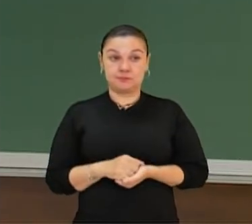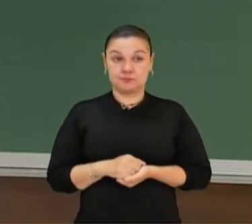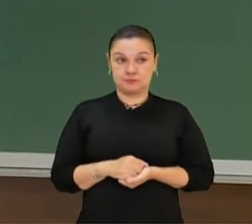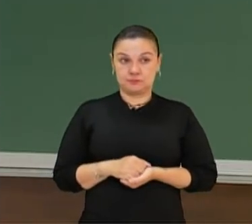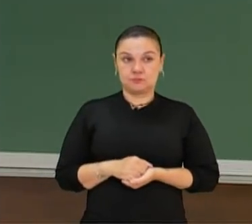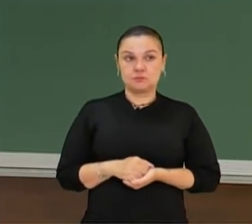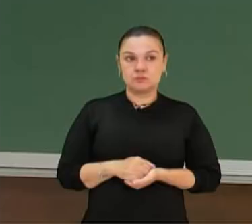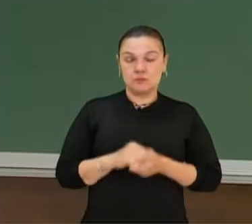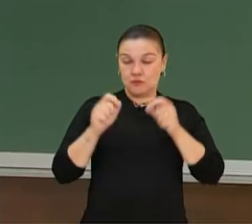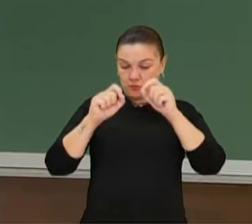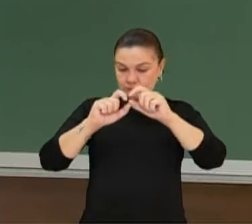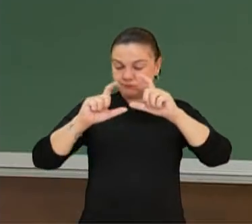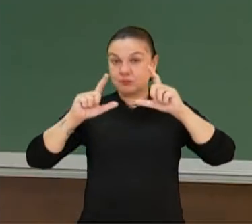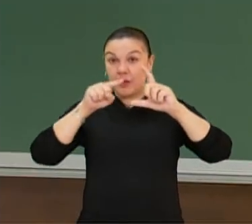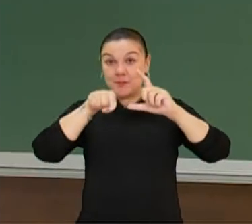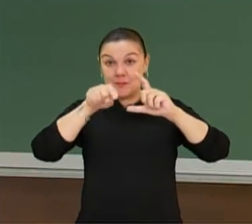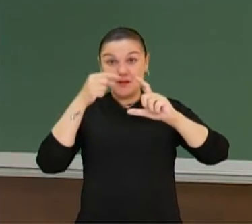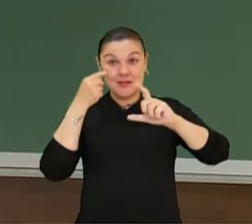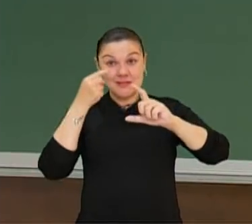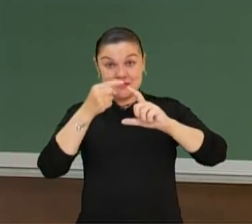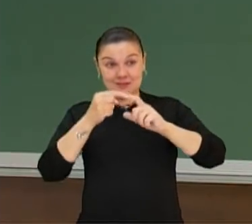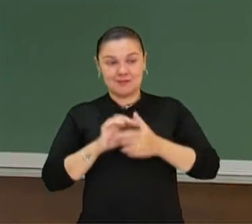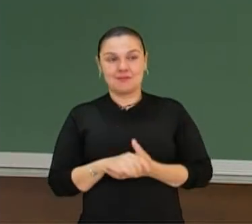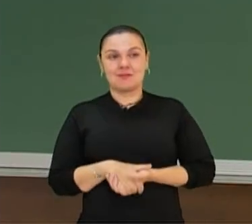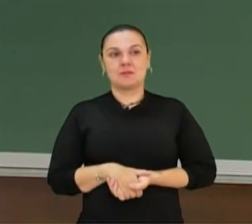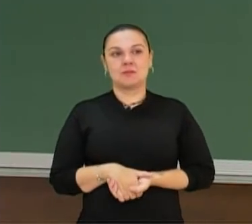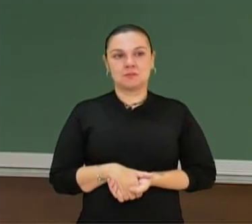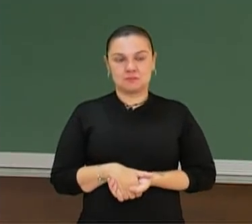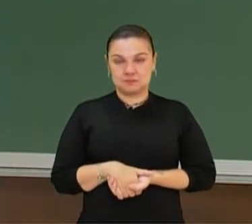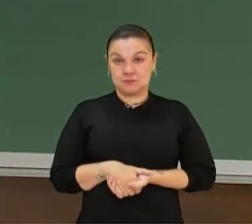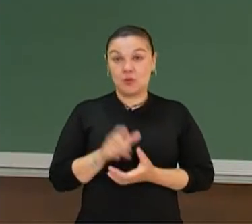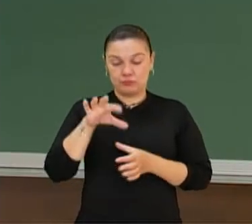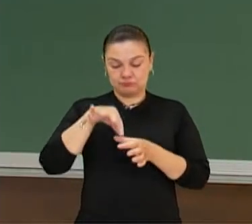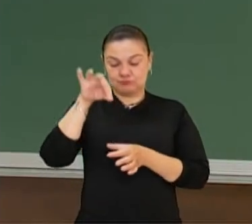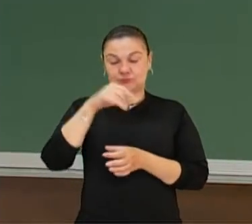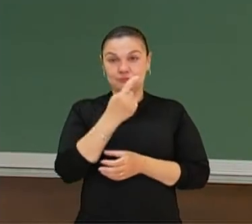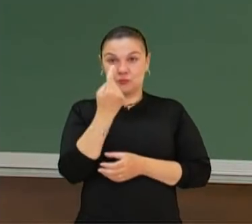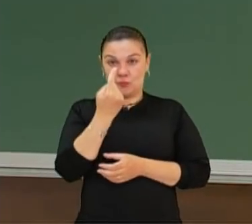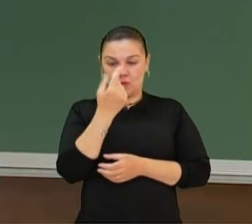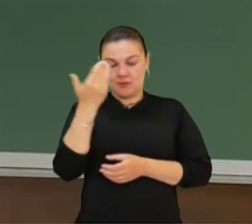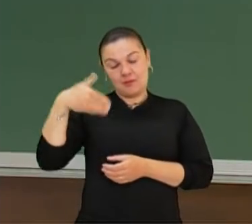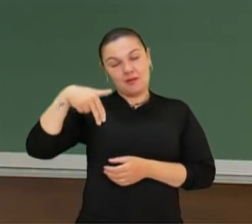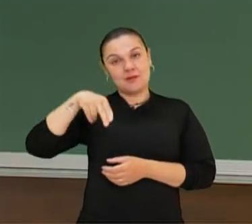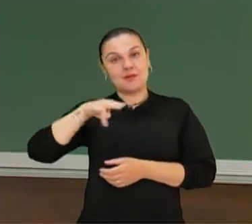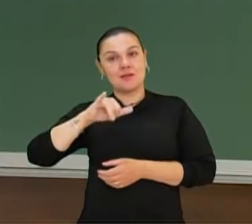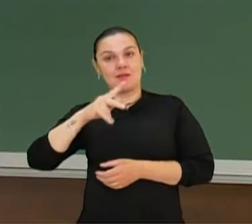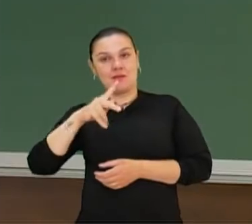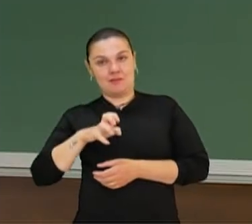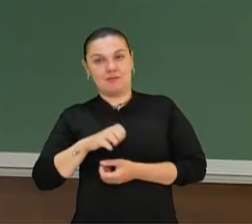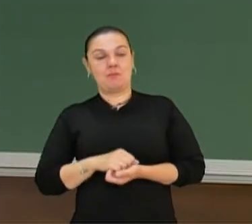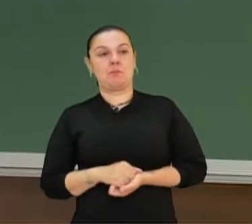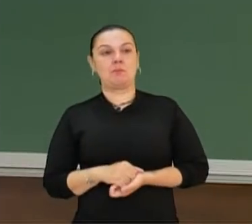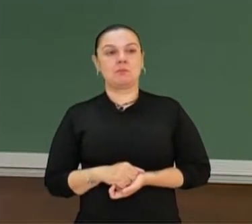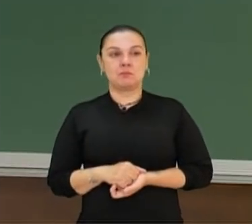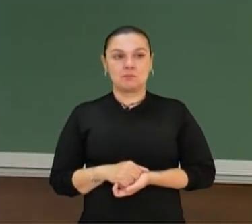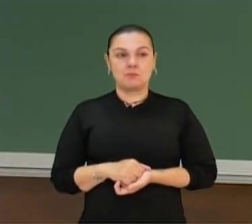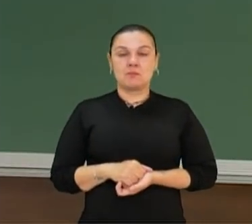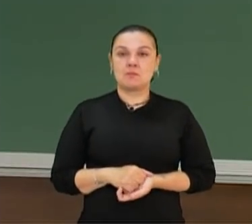damas. Aqui eu fiz um zoom para vocês observarem melhor. Então, eu tenho uma dama de cada naipe. E eu